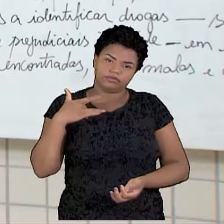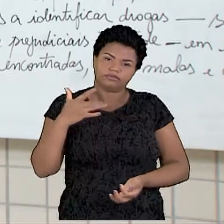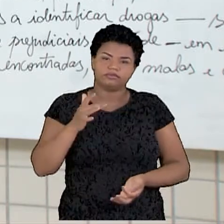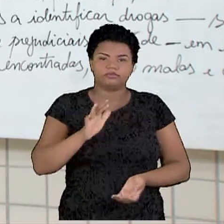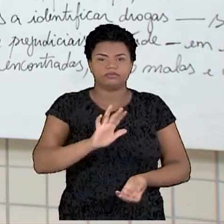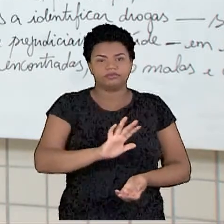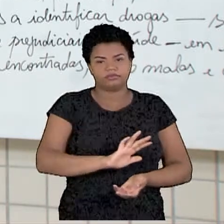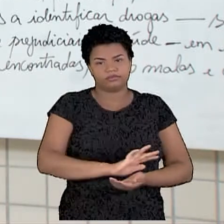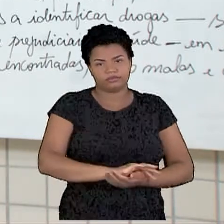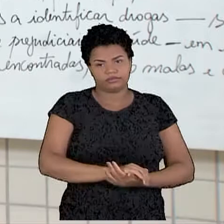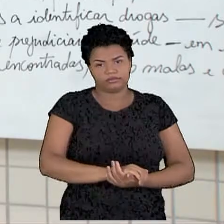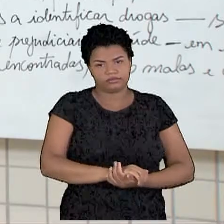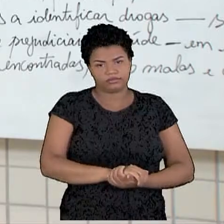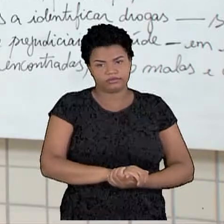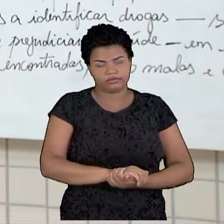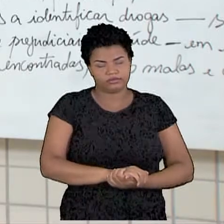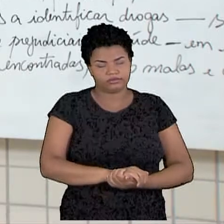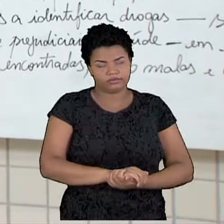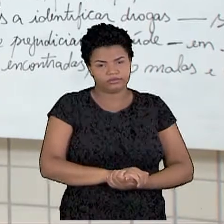saudável.